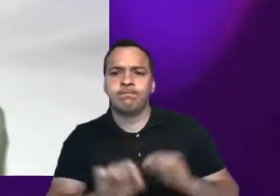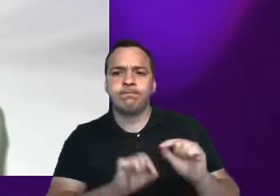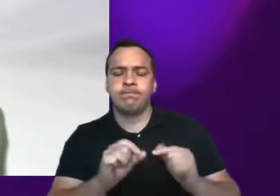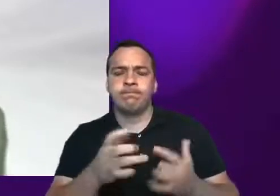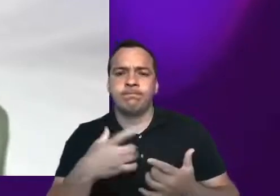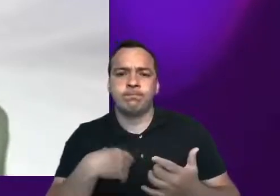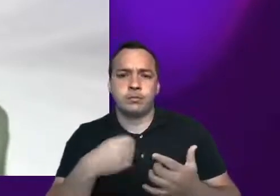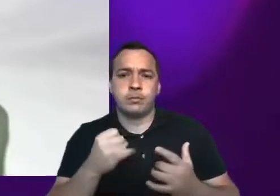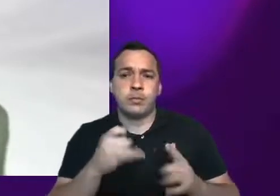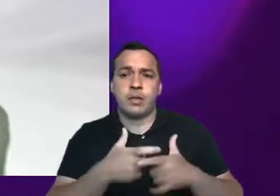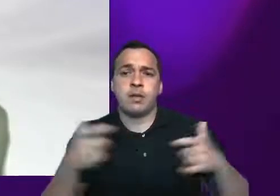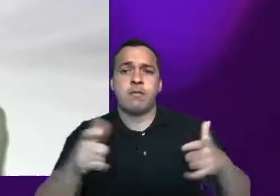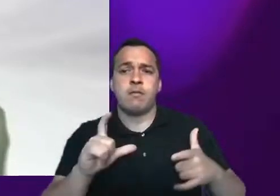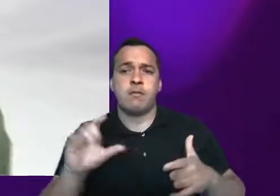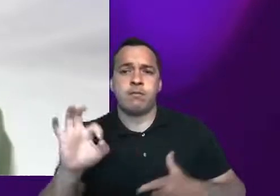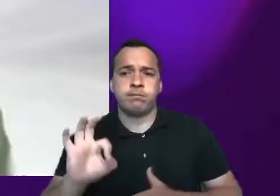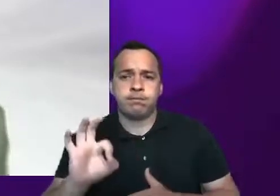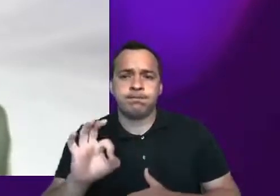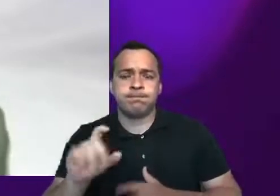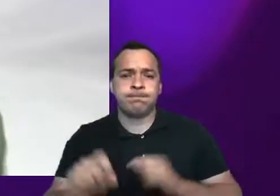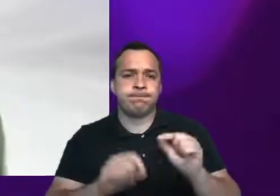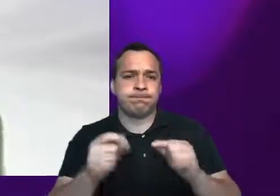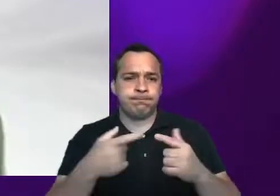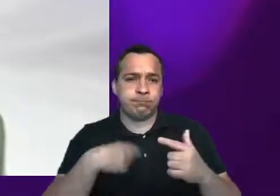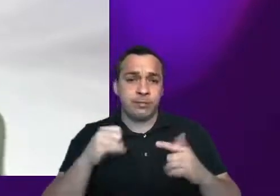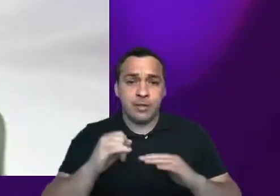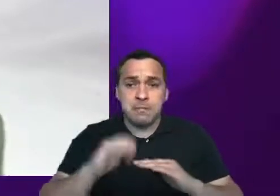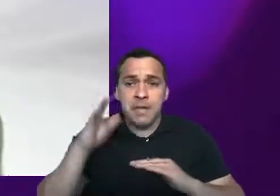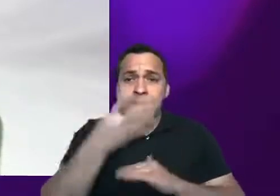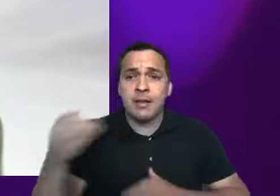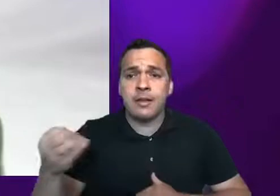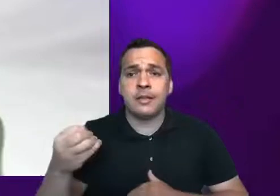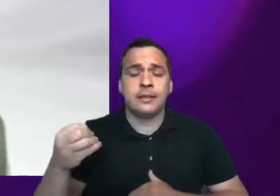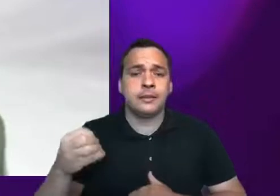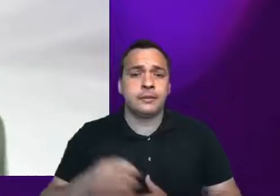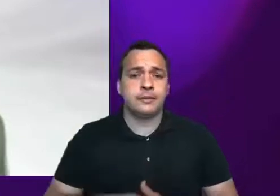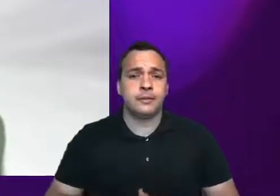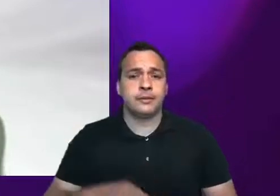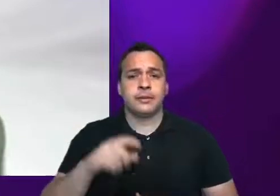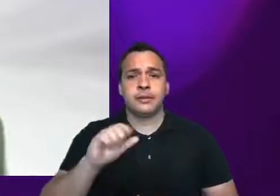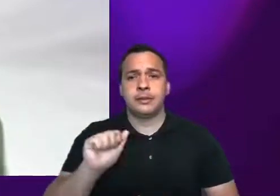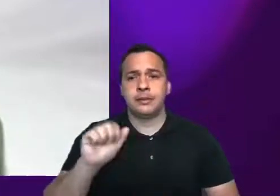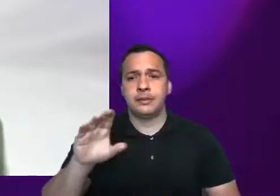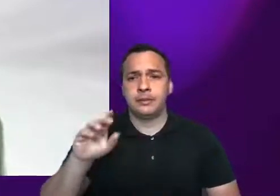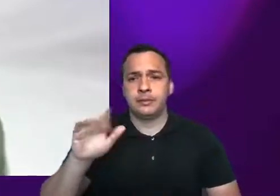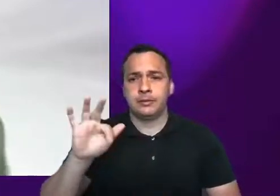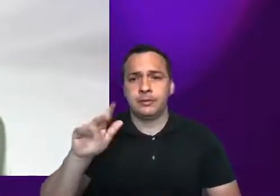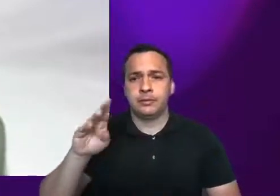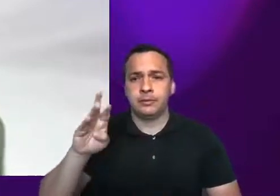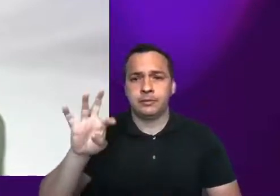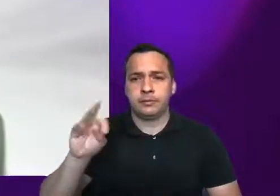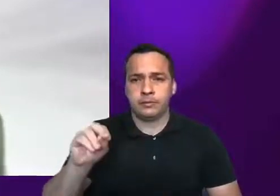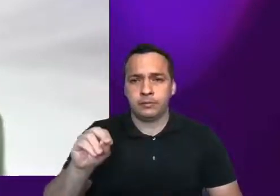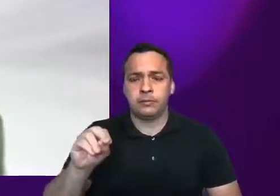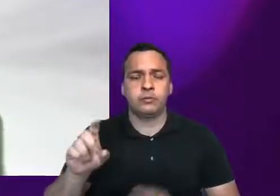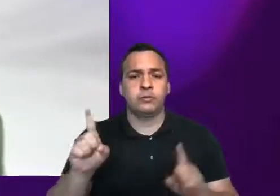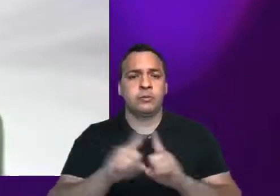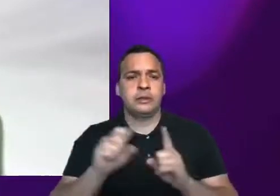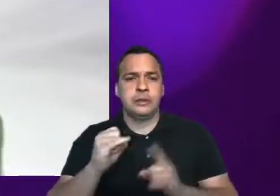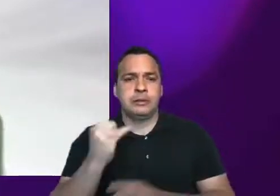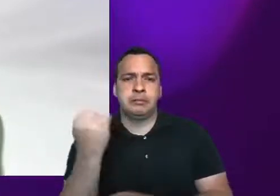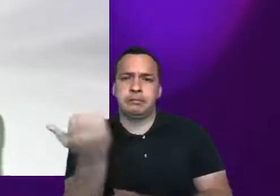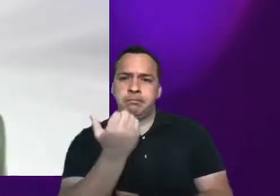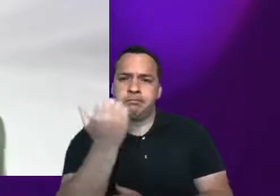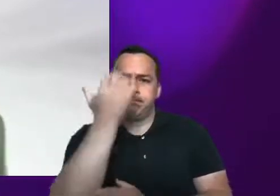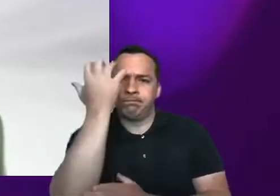não tão grande. Agora, acima de 400, a alfa-feto também já acende uma luz amarela. A gente já começa a